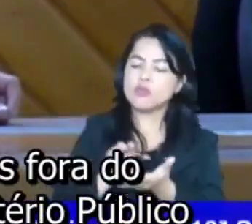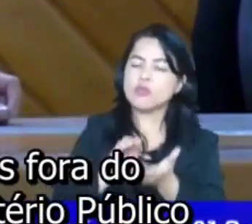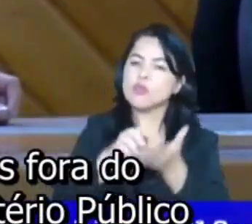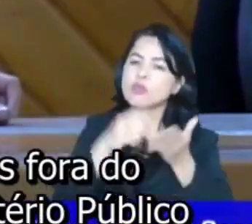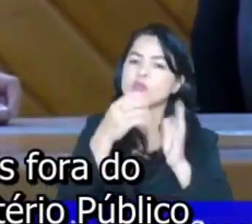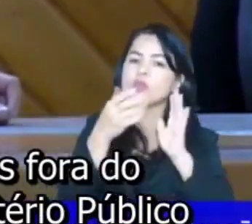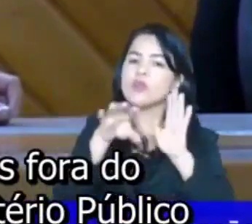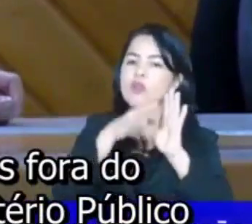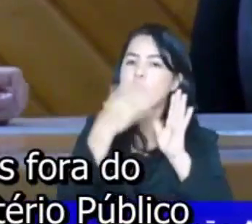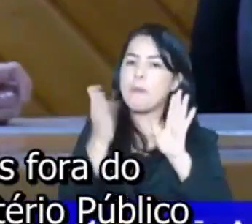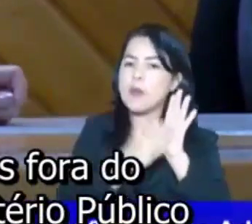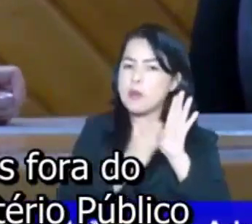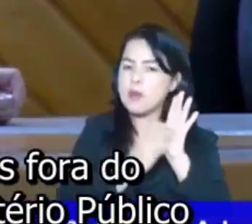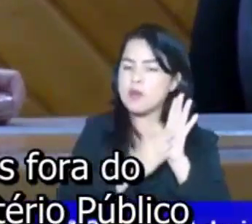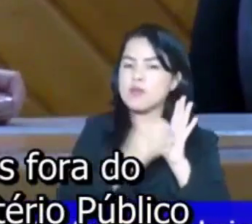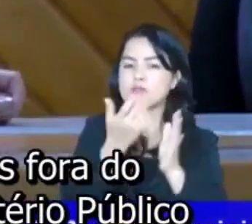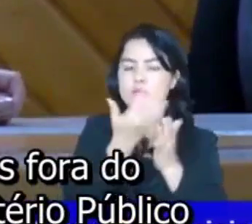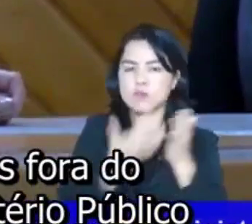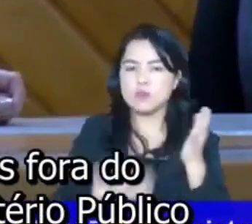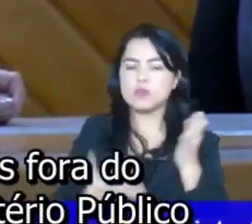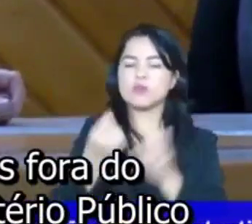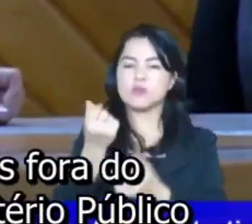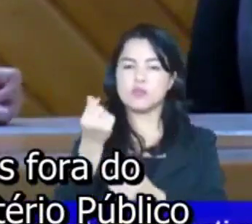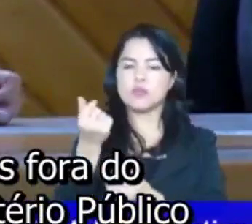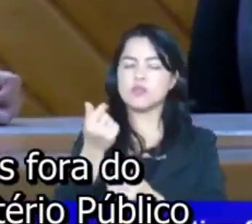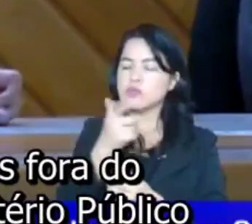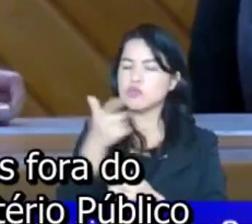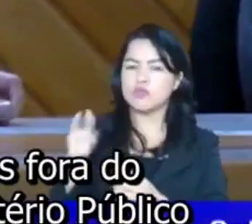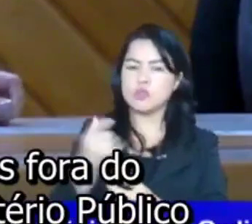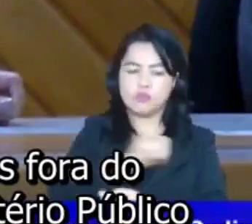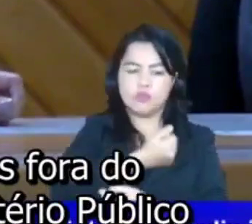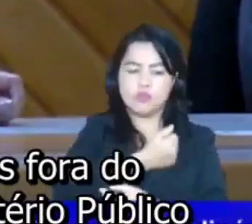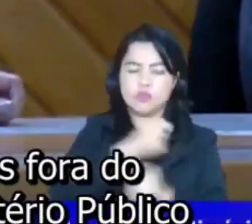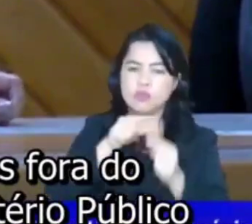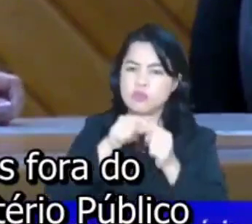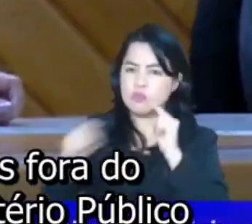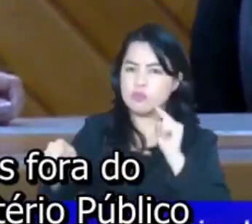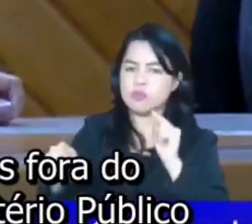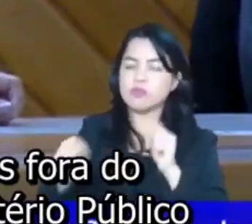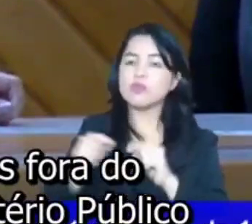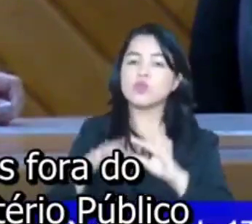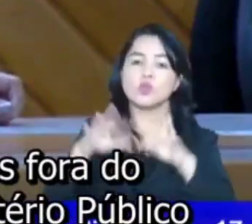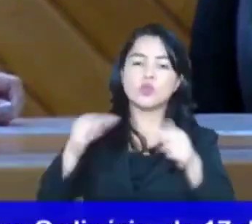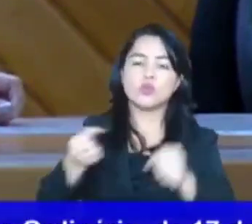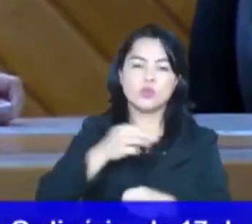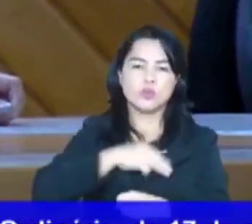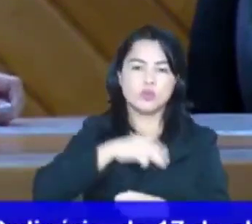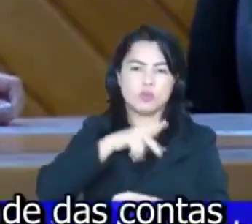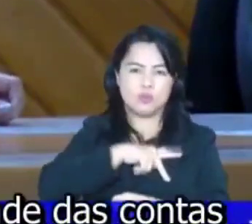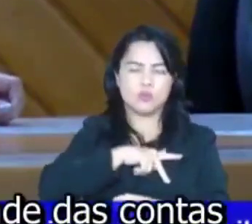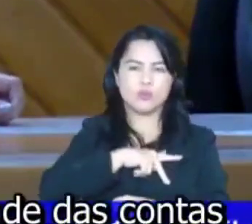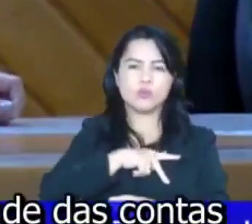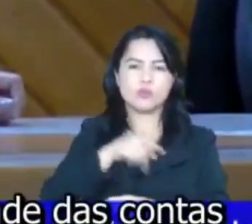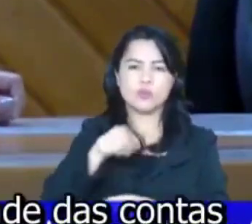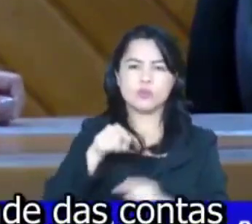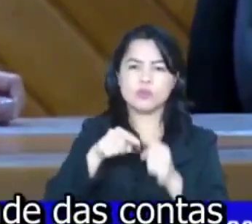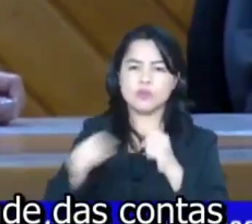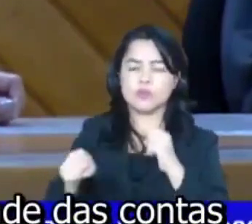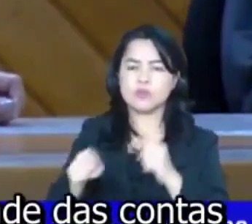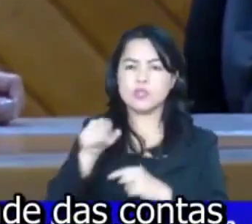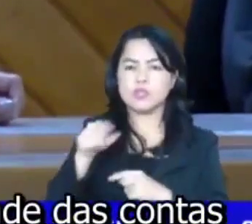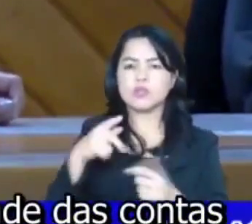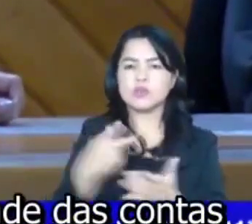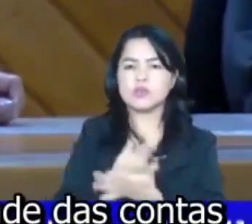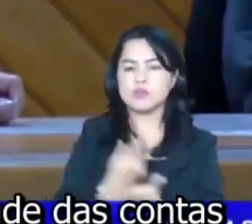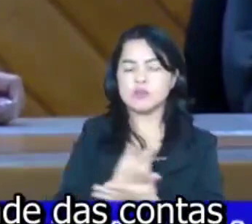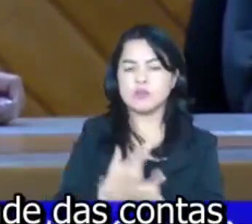apresentados fora do prazo. Contudo, como oportunamente destacado pelo Ministério Público, essa falha ela não tem o condão